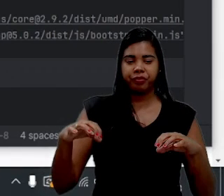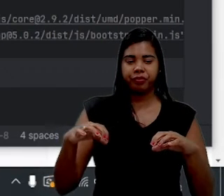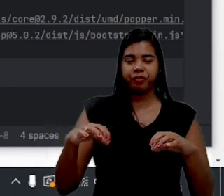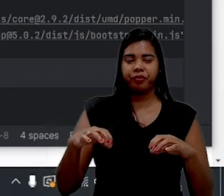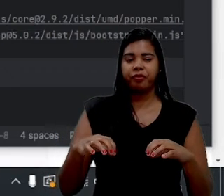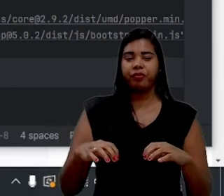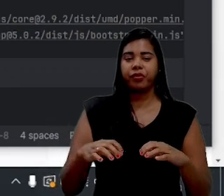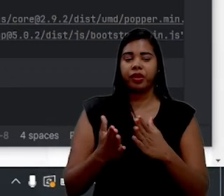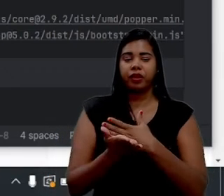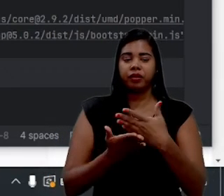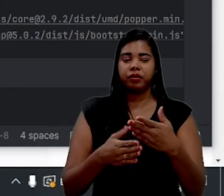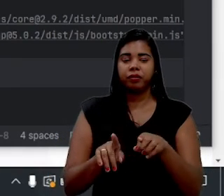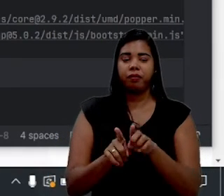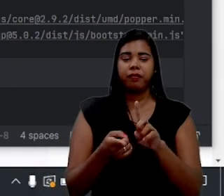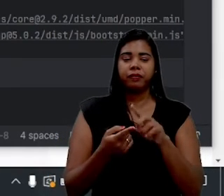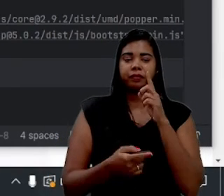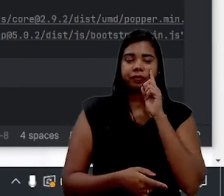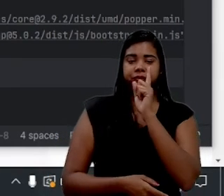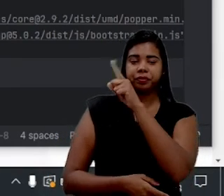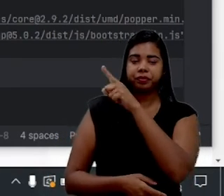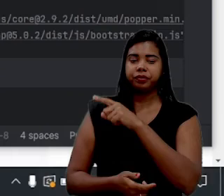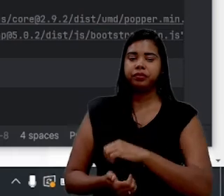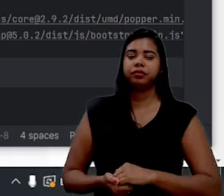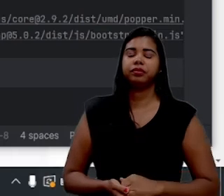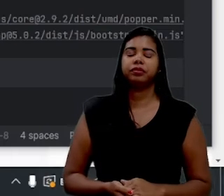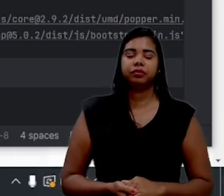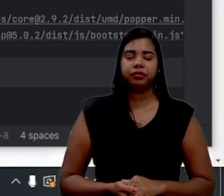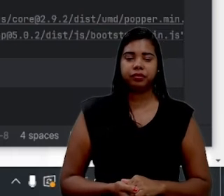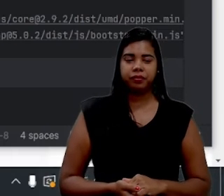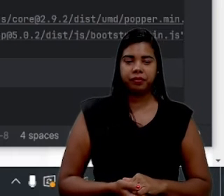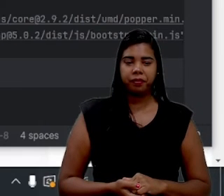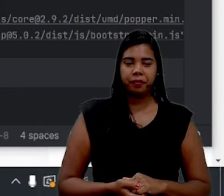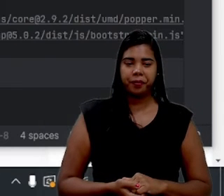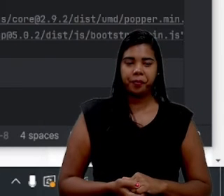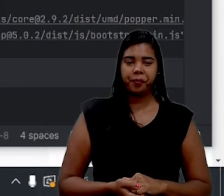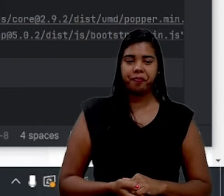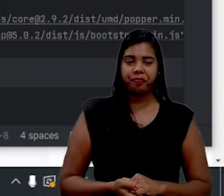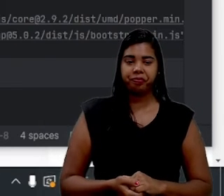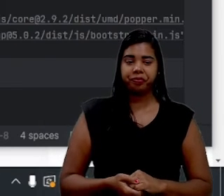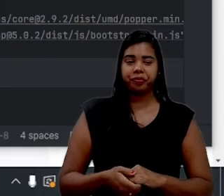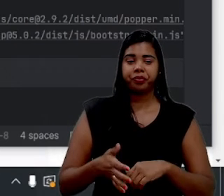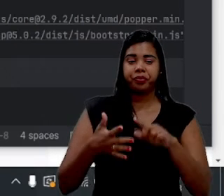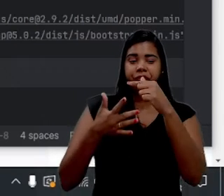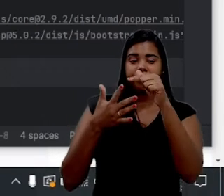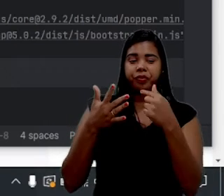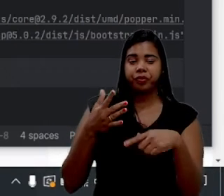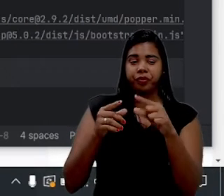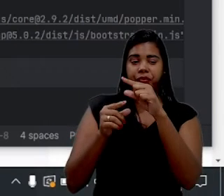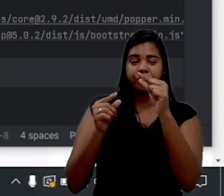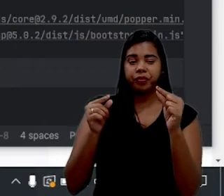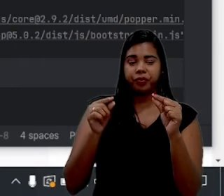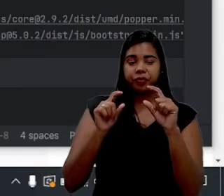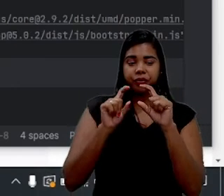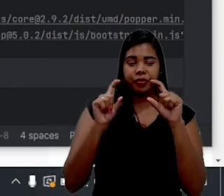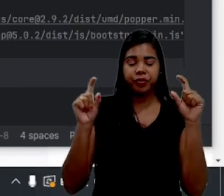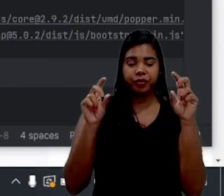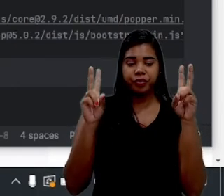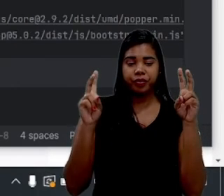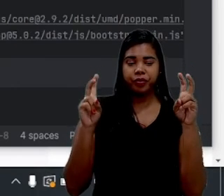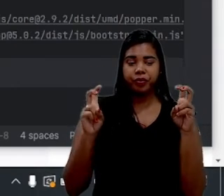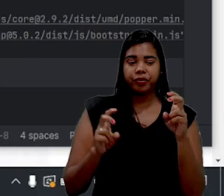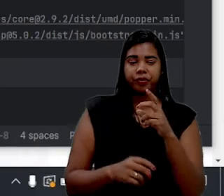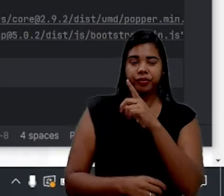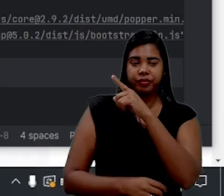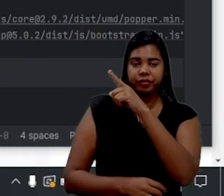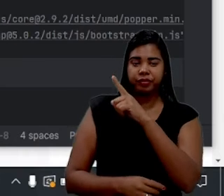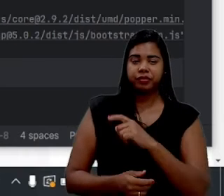página inicial, tá? Então H1 aqui é o título, né? Título principal, título maior, né? A gente vai